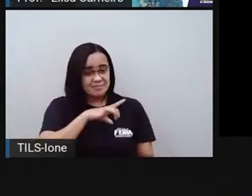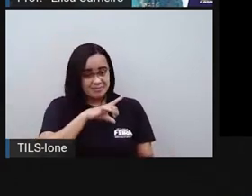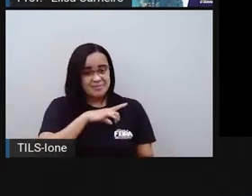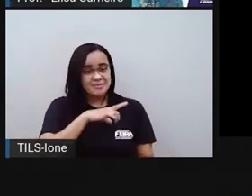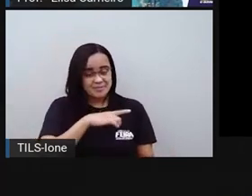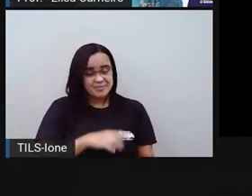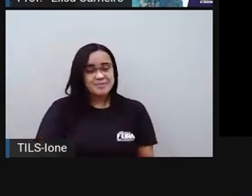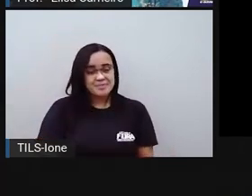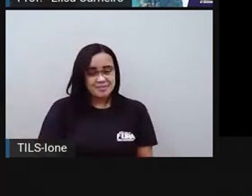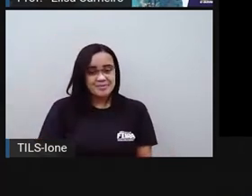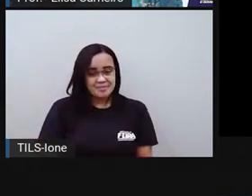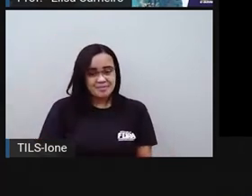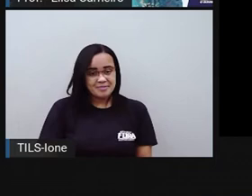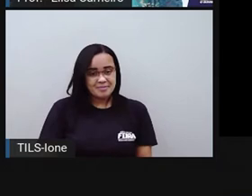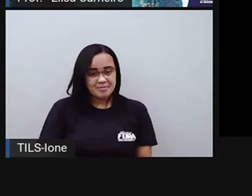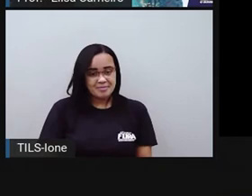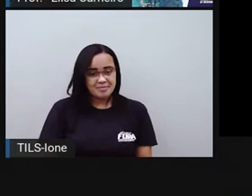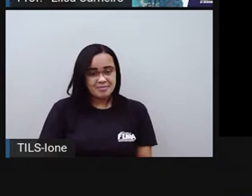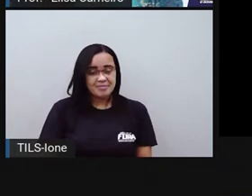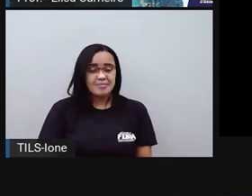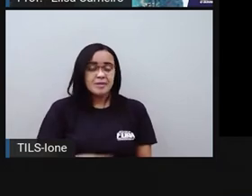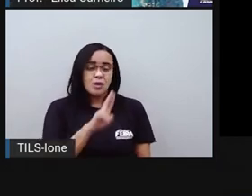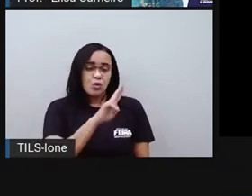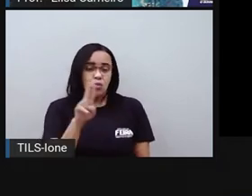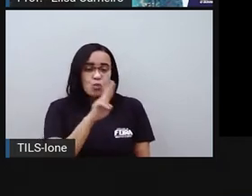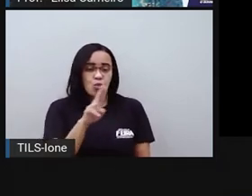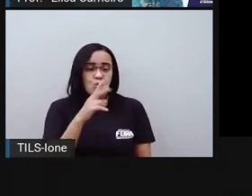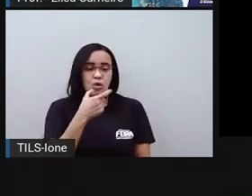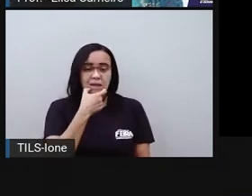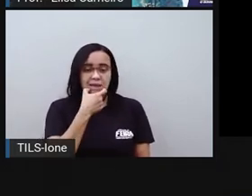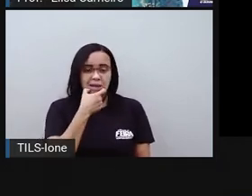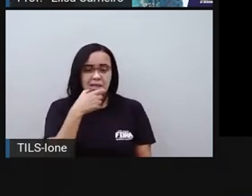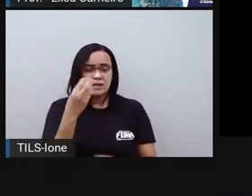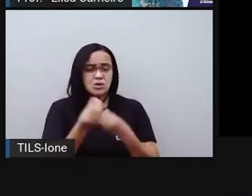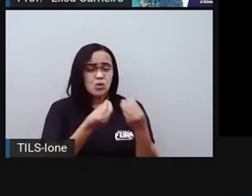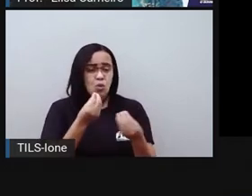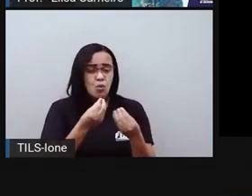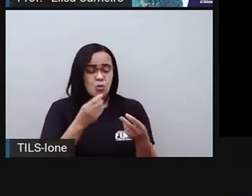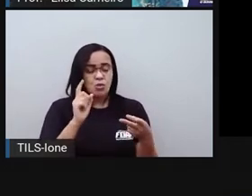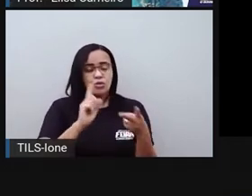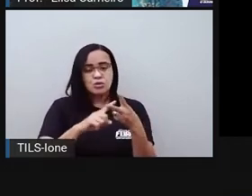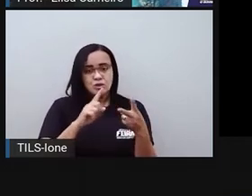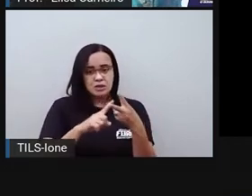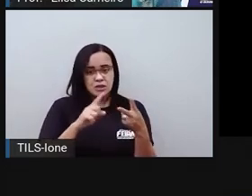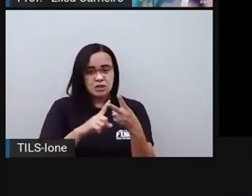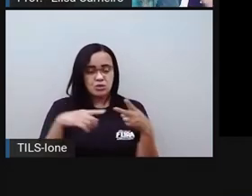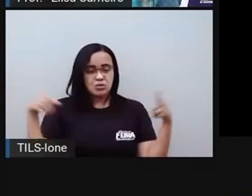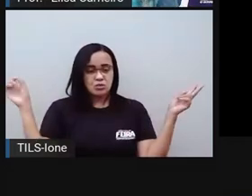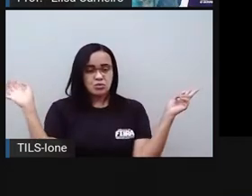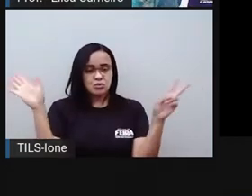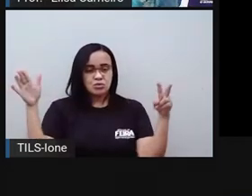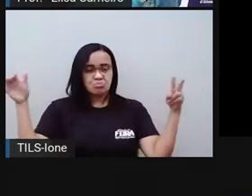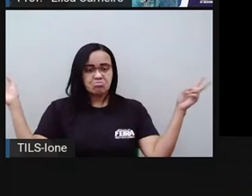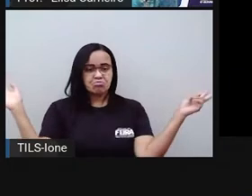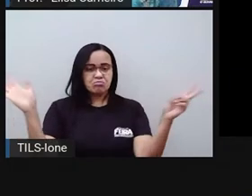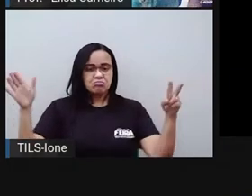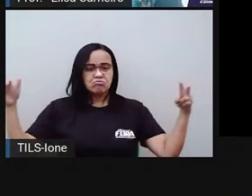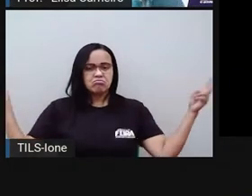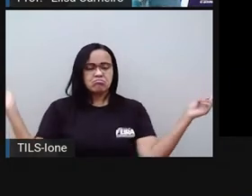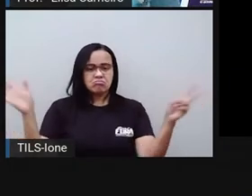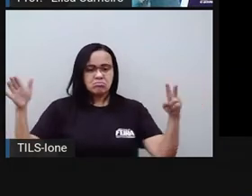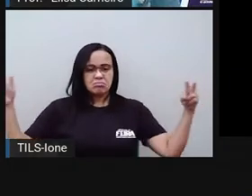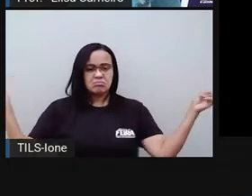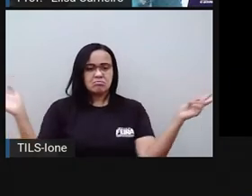Depois a gente vai aprender como é que fala macaco em inglês. O segundo possível suspeito. Que bicho que